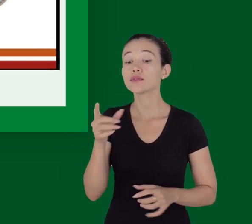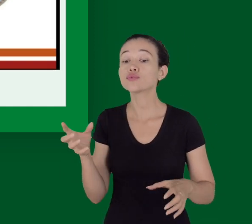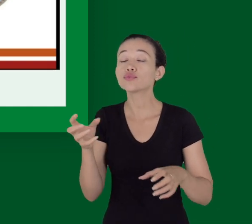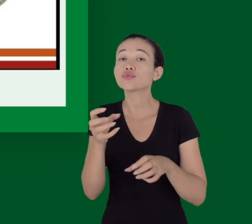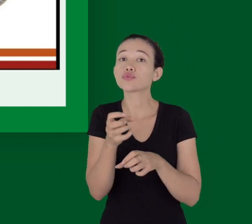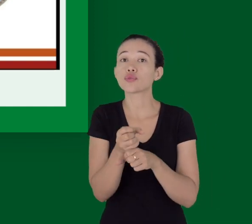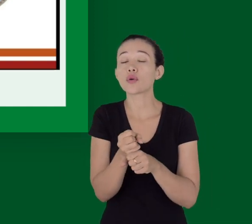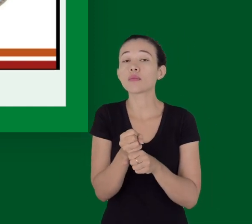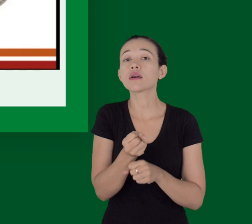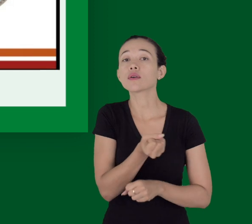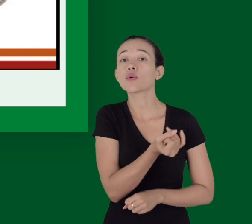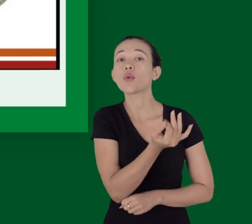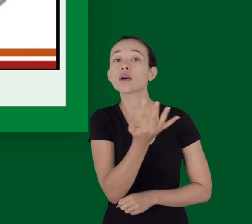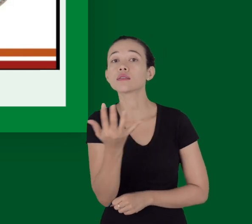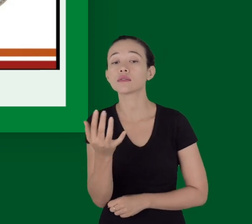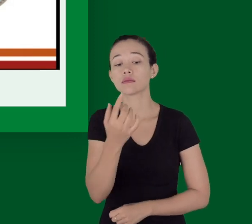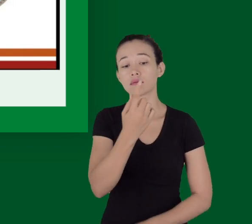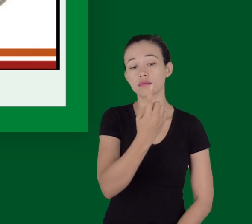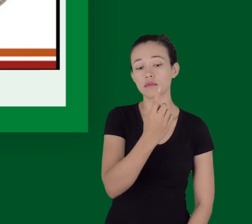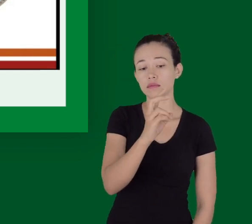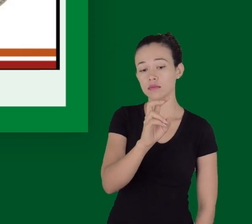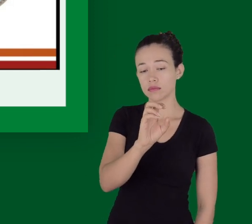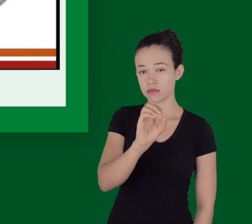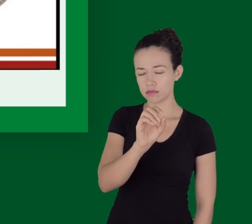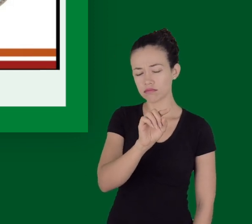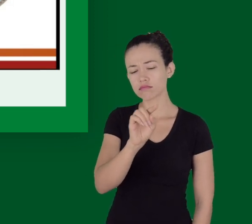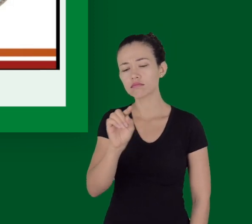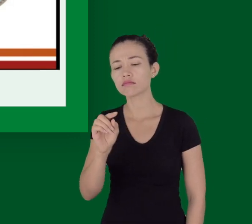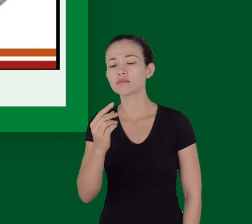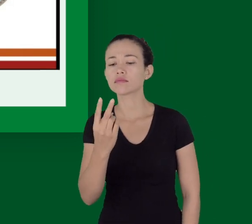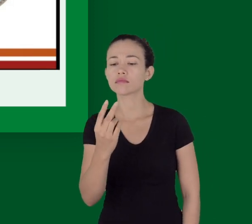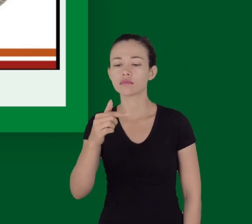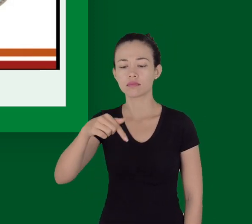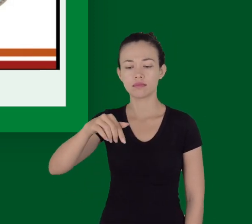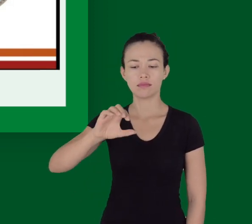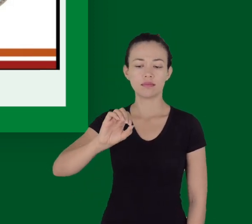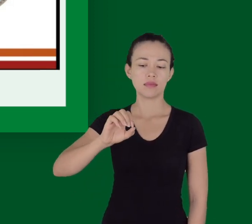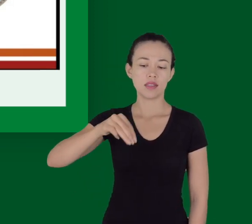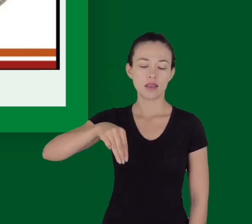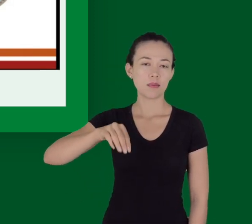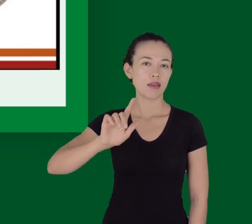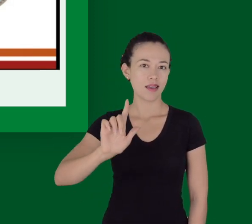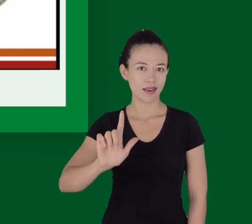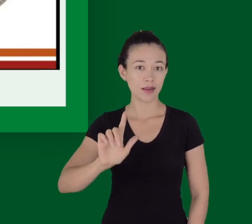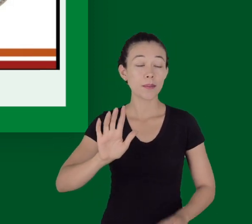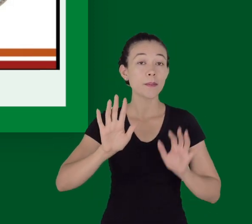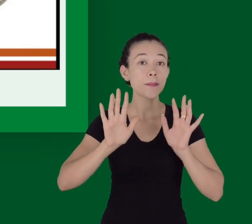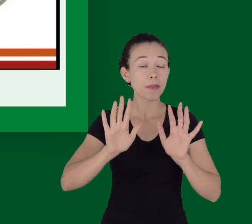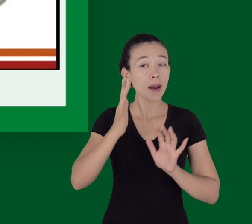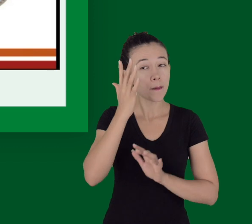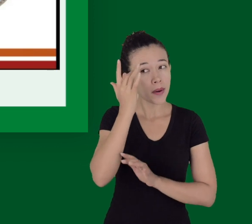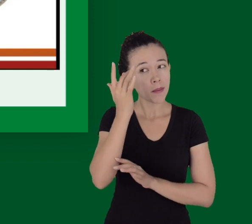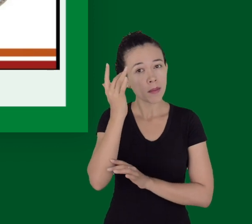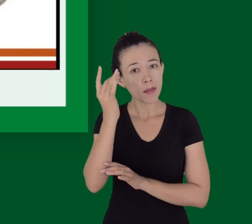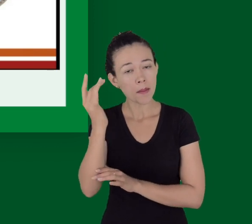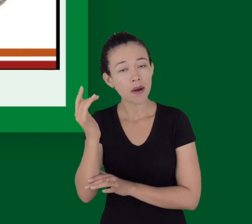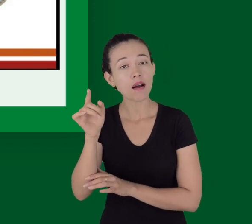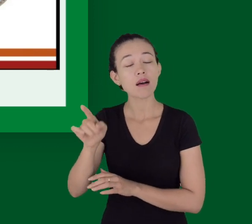coluna, o volume total com todas essas cavidades e todos os espaços, mais ou menos